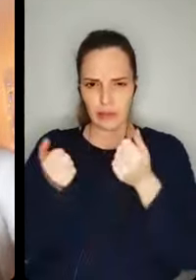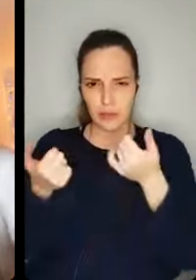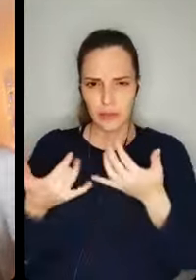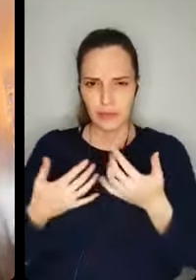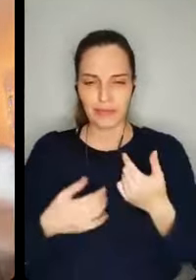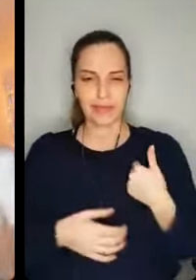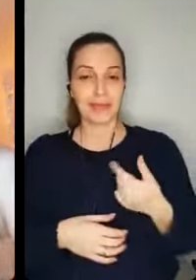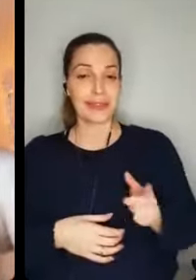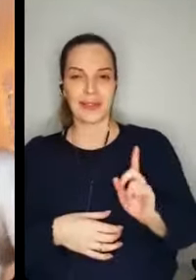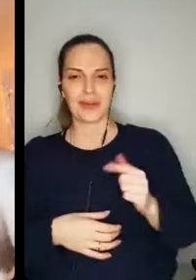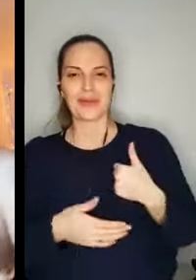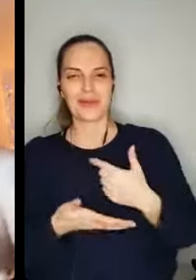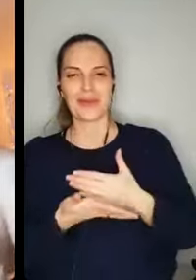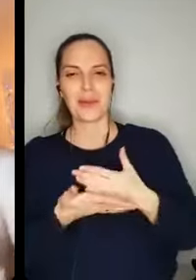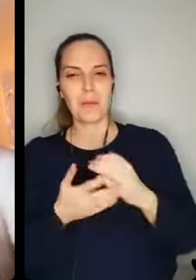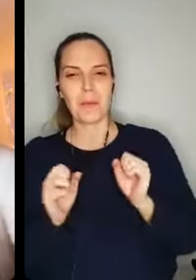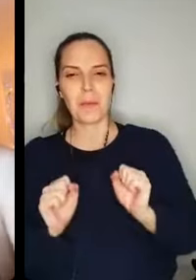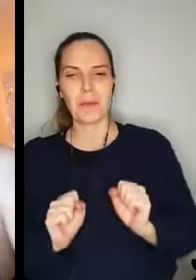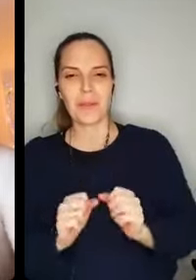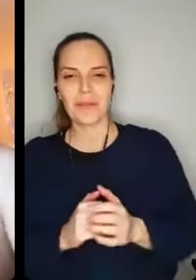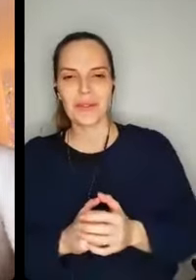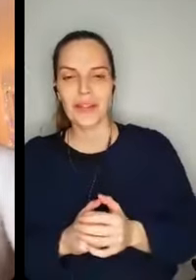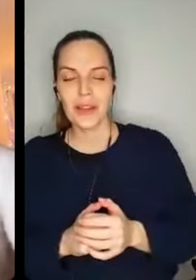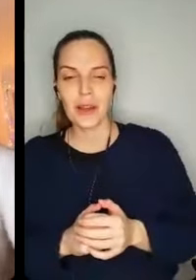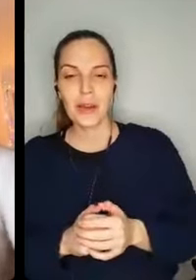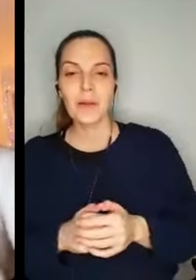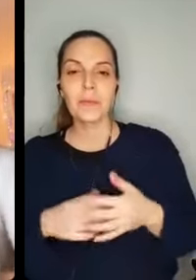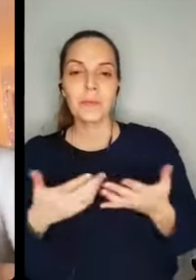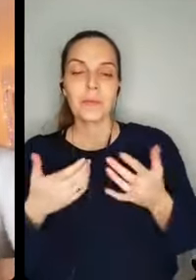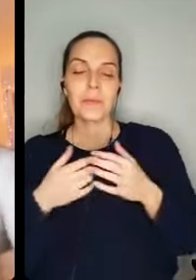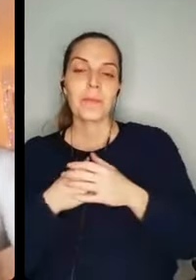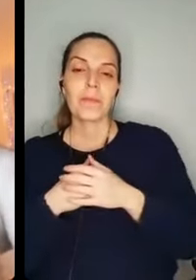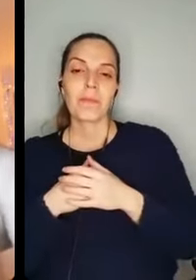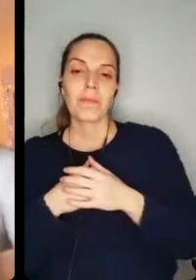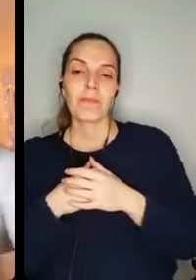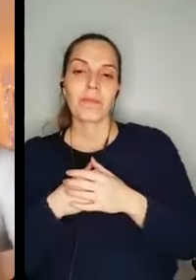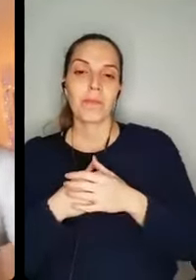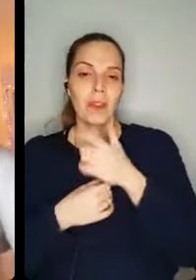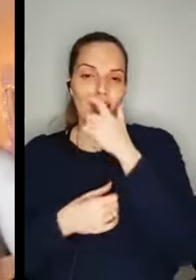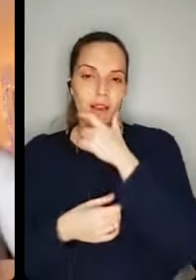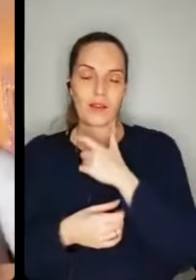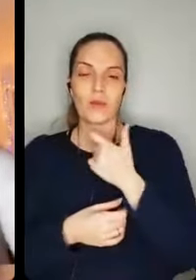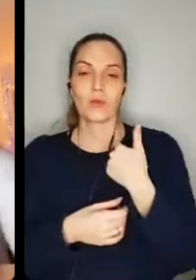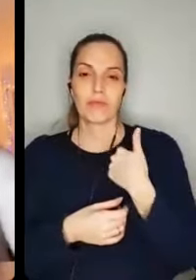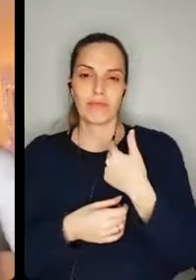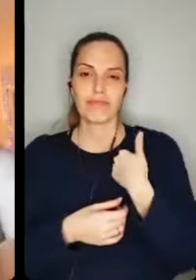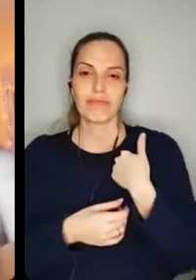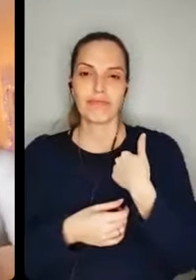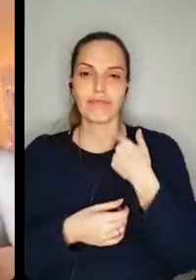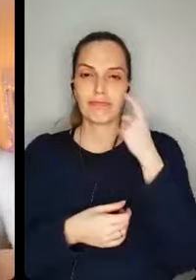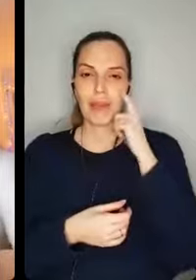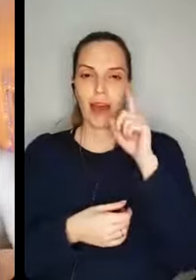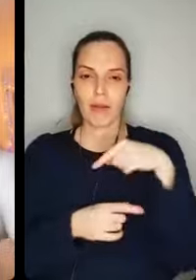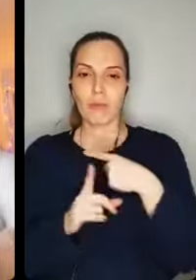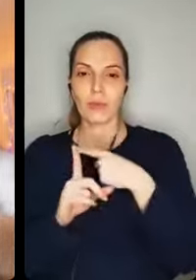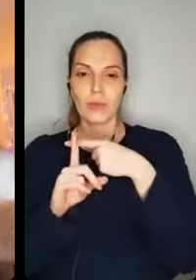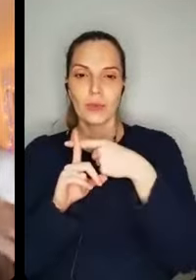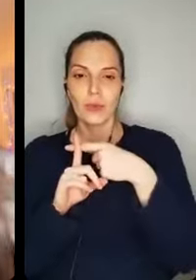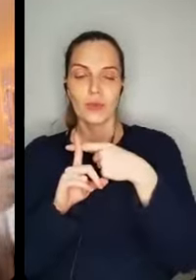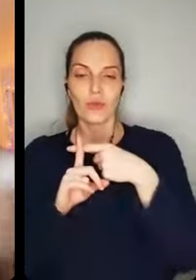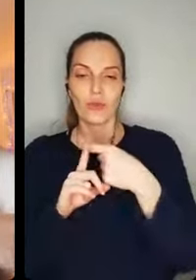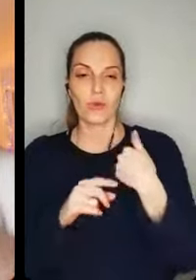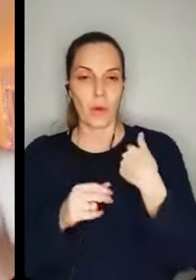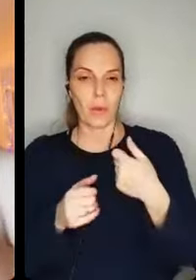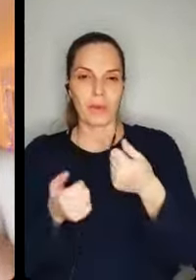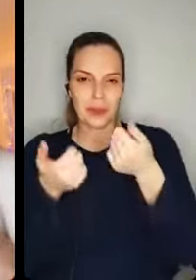Não, Vai eu lá, posso vai lá. falar. Eu acho que um dos pontos que eu considero bastante positivo é isso que eu falei, né, da